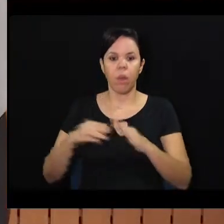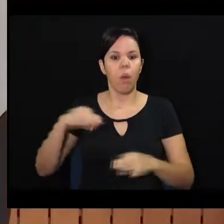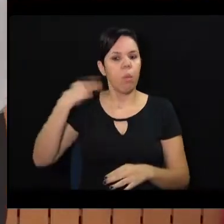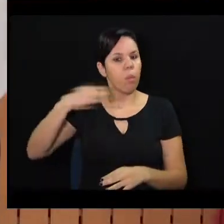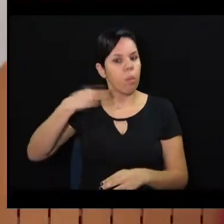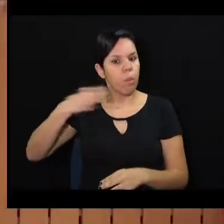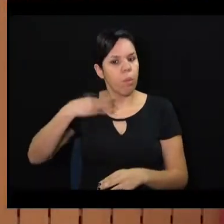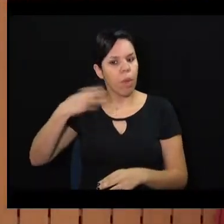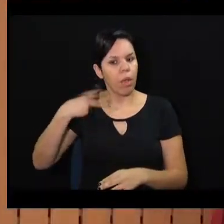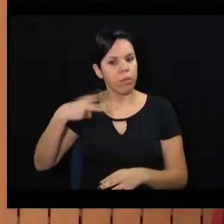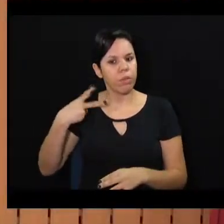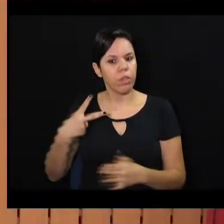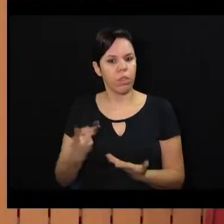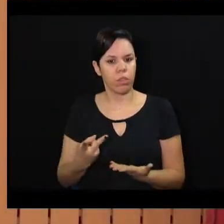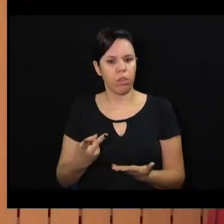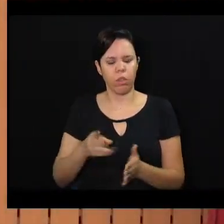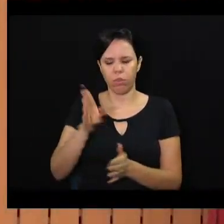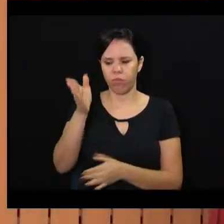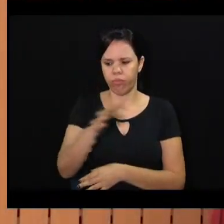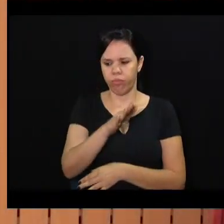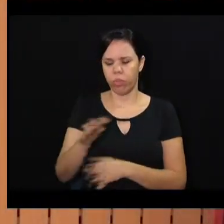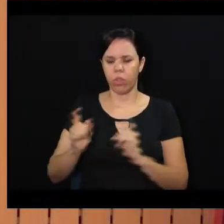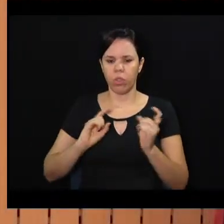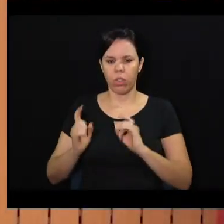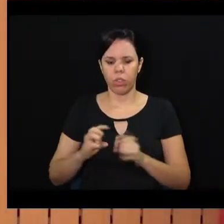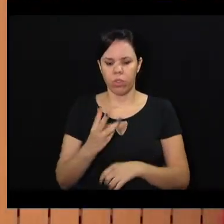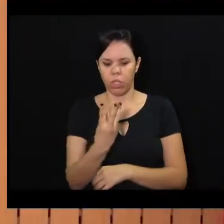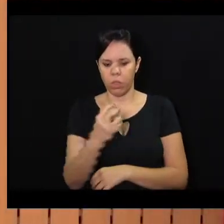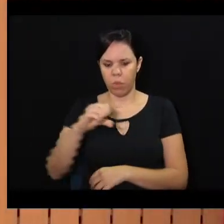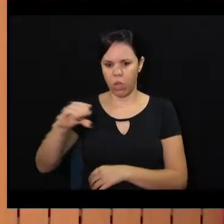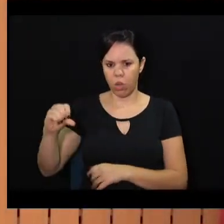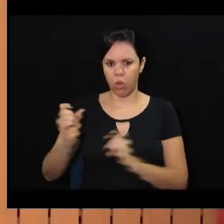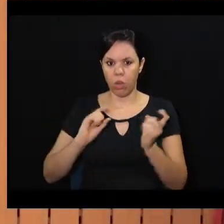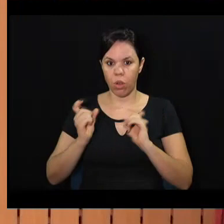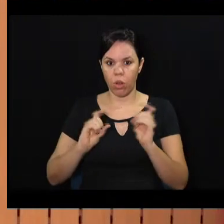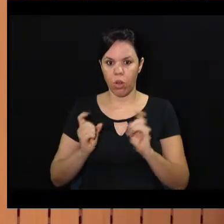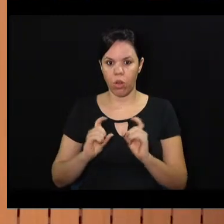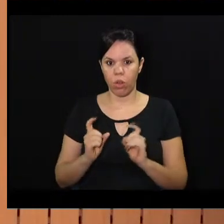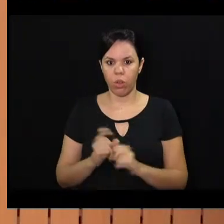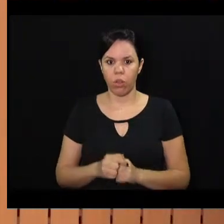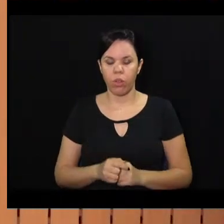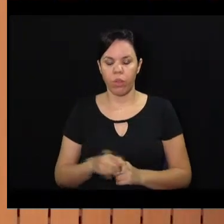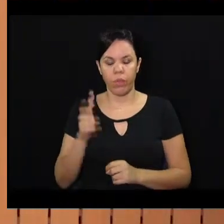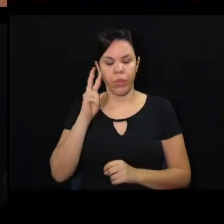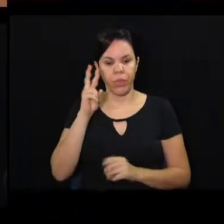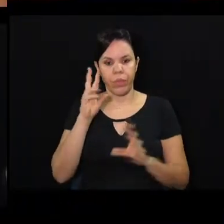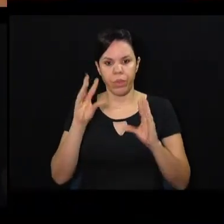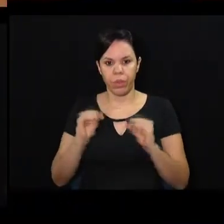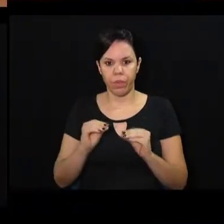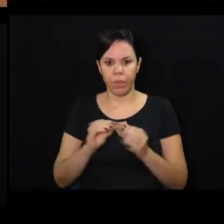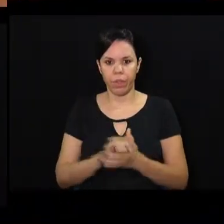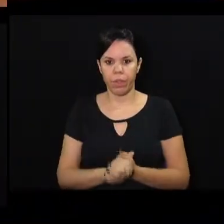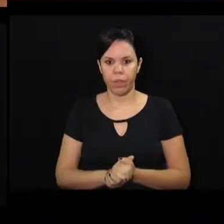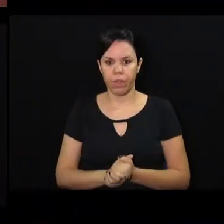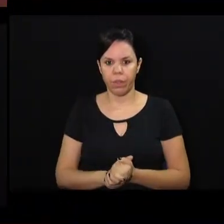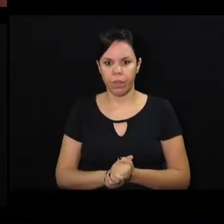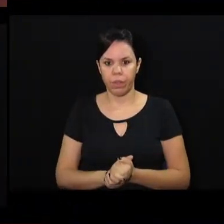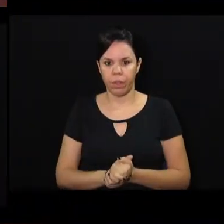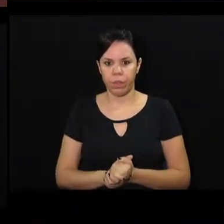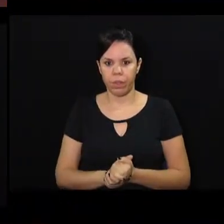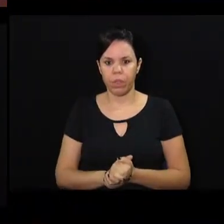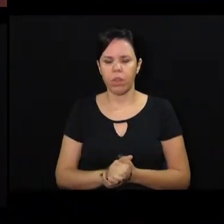Bernardelli, suspendeu a 39ª reunião ordinária da Casa, realizada na noite desta segunda-feira. Eu acolho